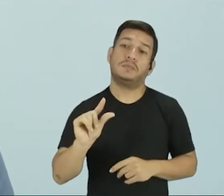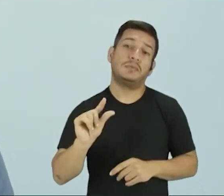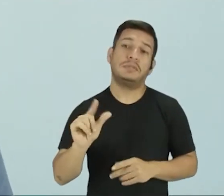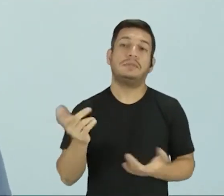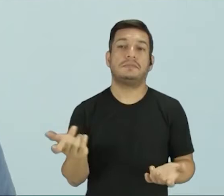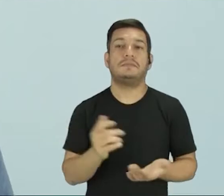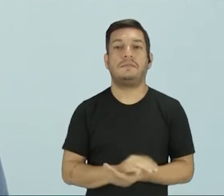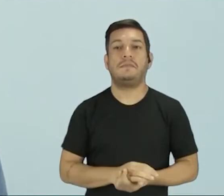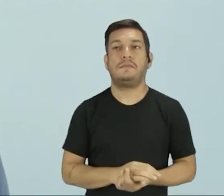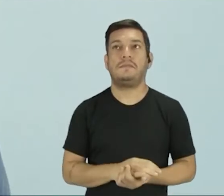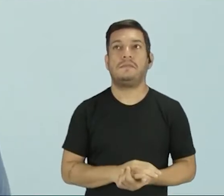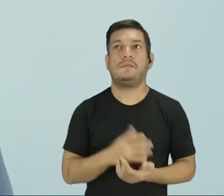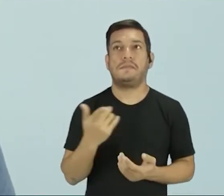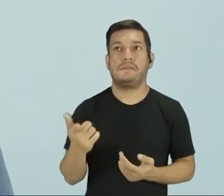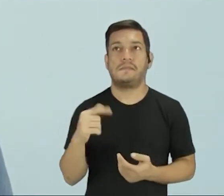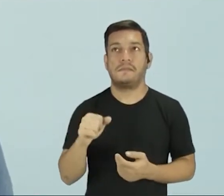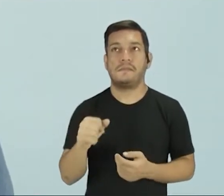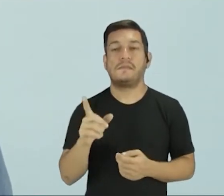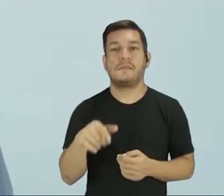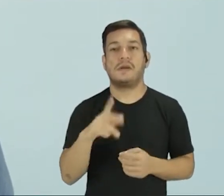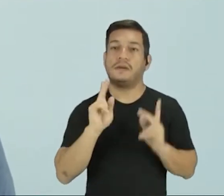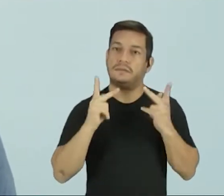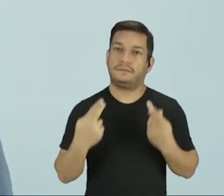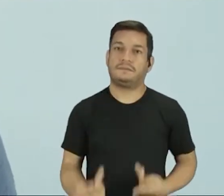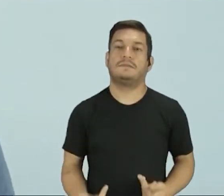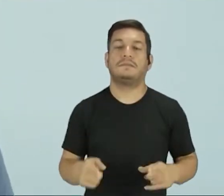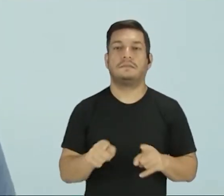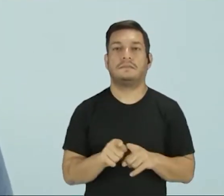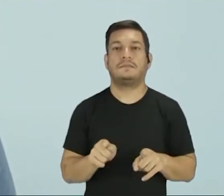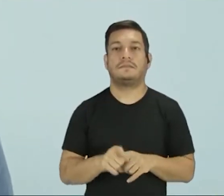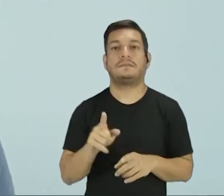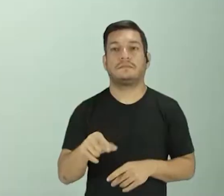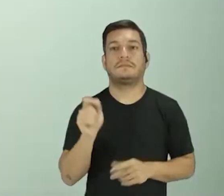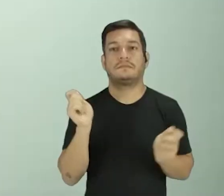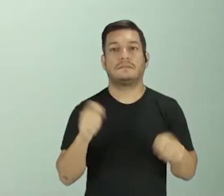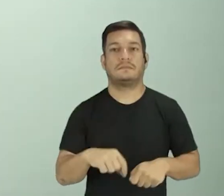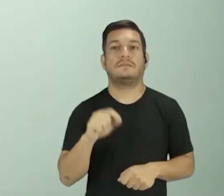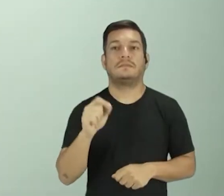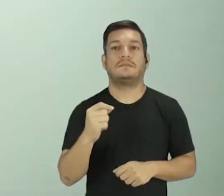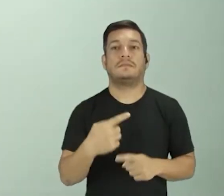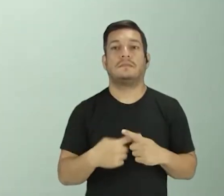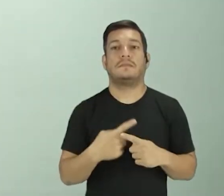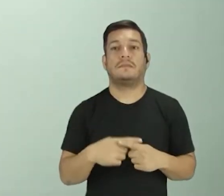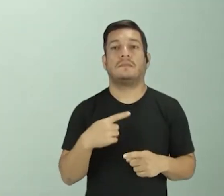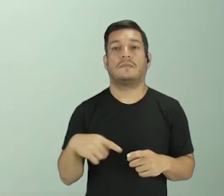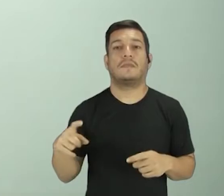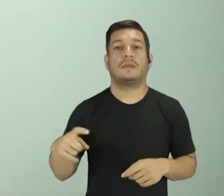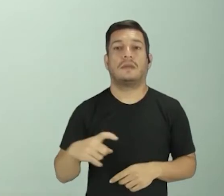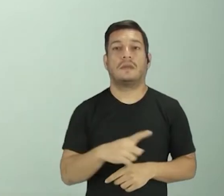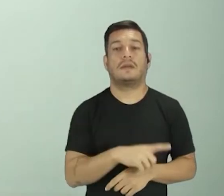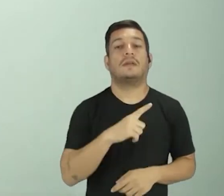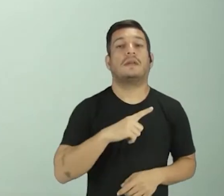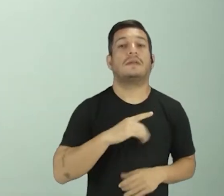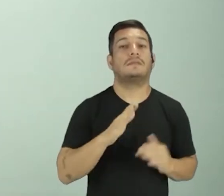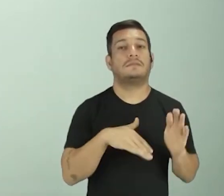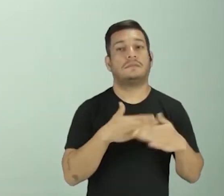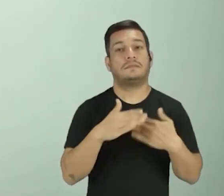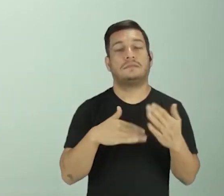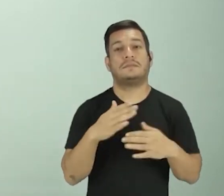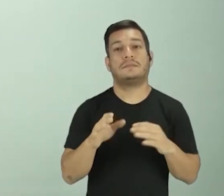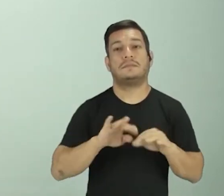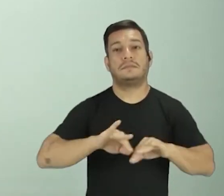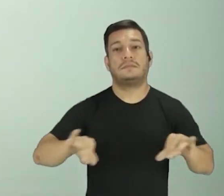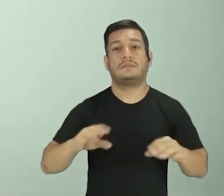pouco. E não deixa de ser da espécie humana. Então isso é possível porque na gametogênese a gente tem uns processos de